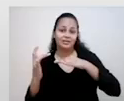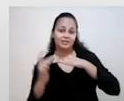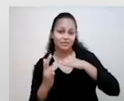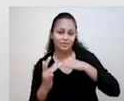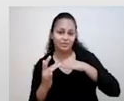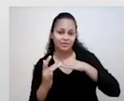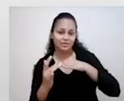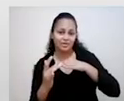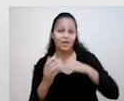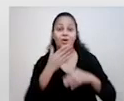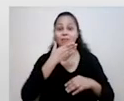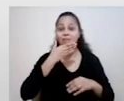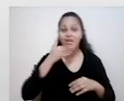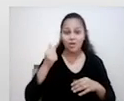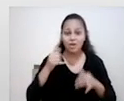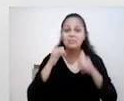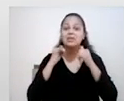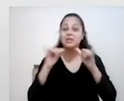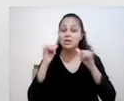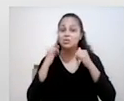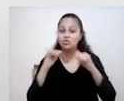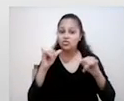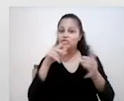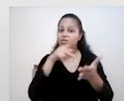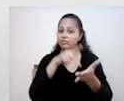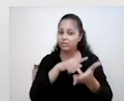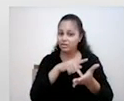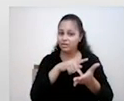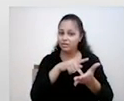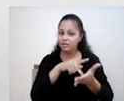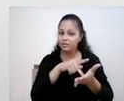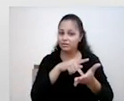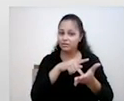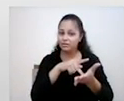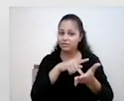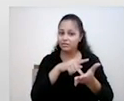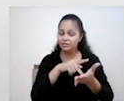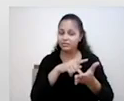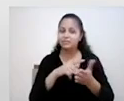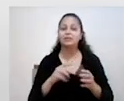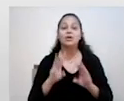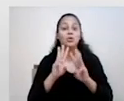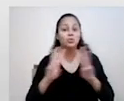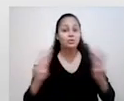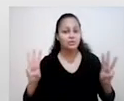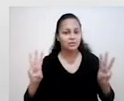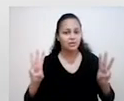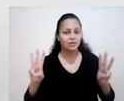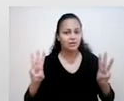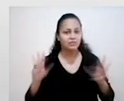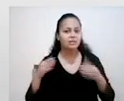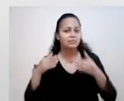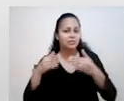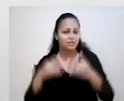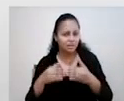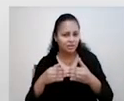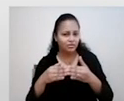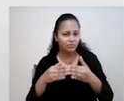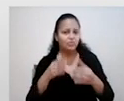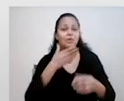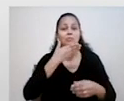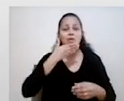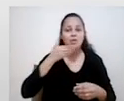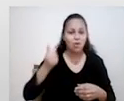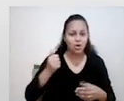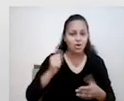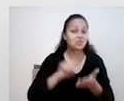melhor forma de ter notícias sérias? Será que os sites específicos aí de jornais não são melhores para isso?